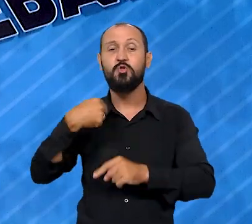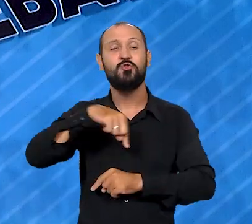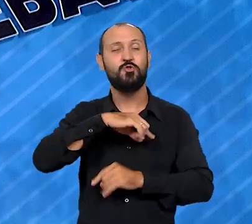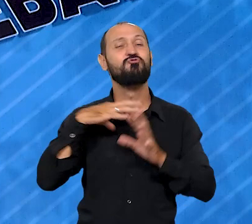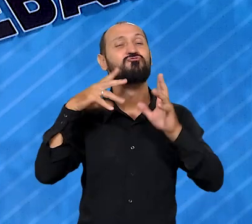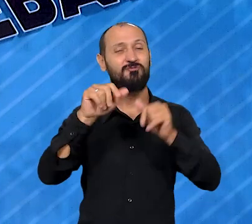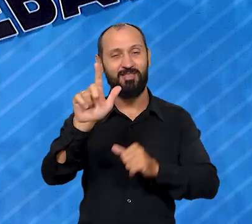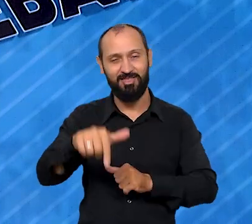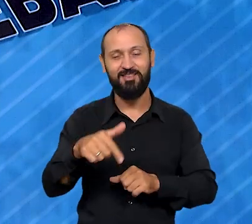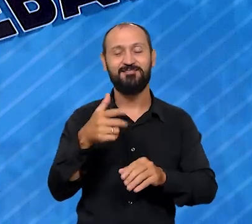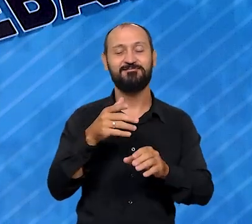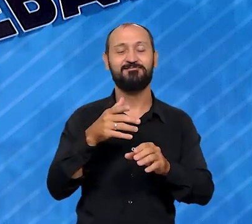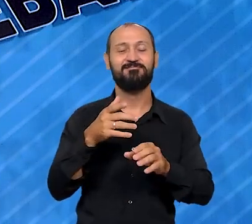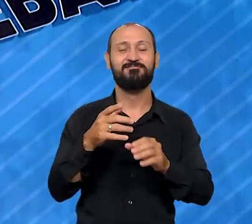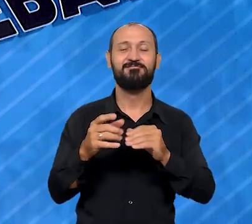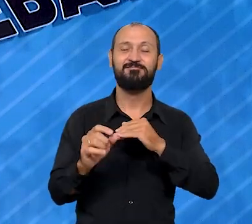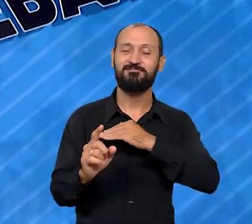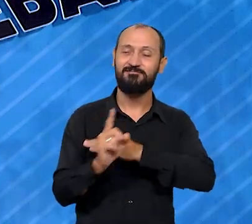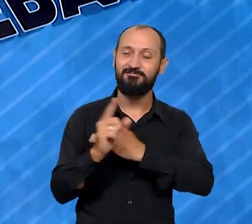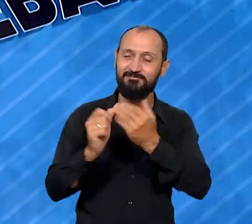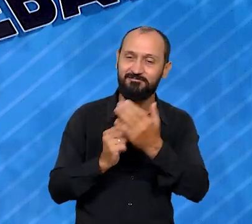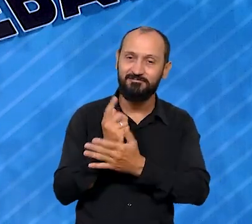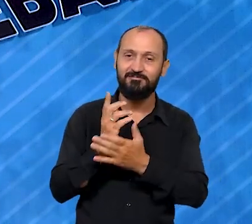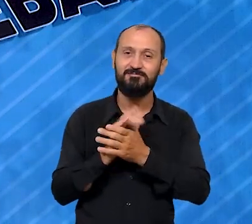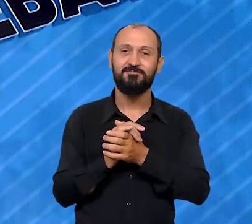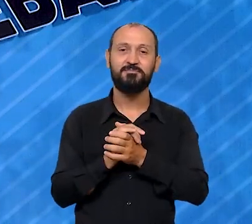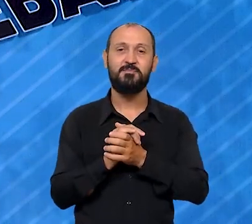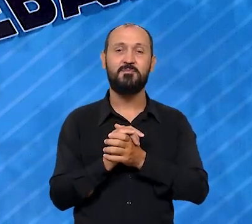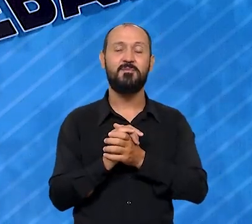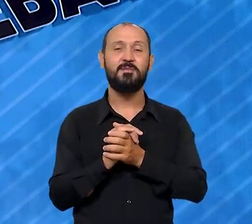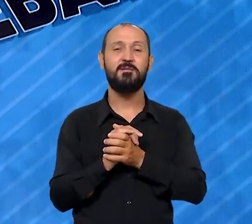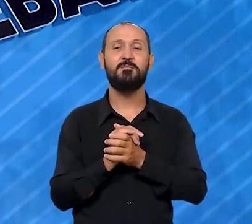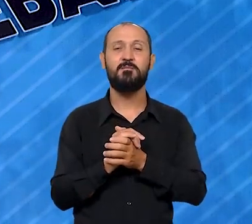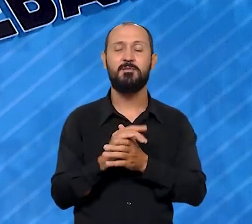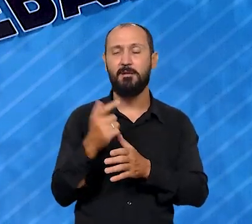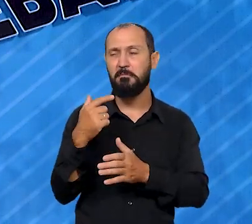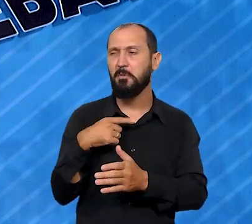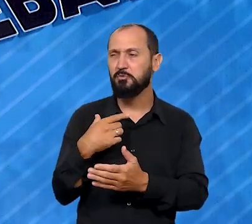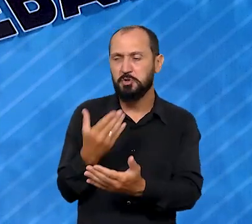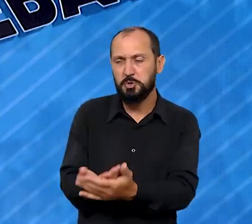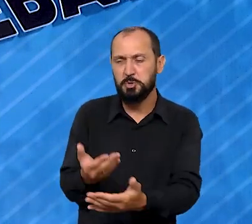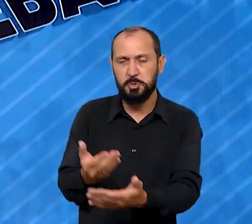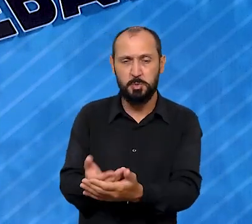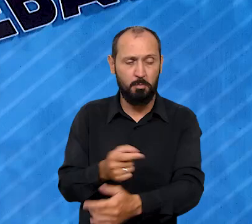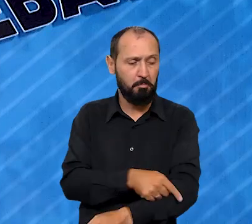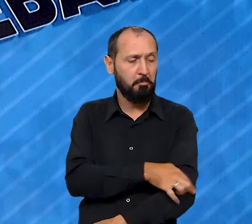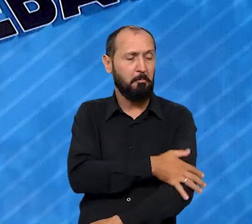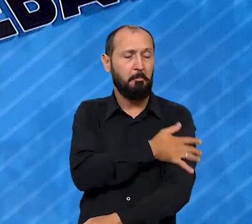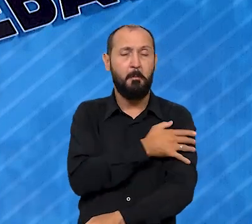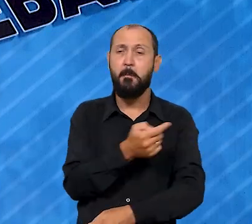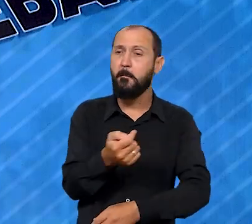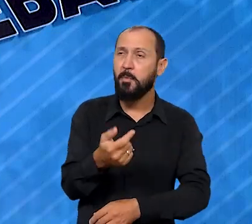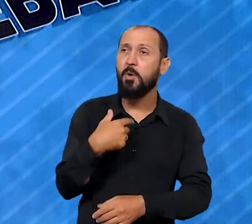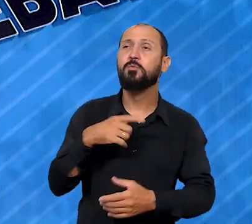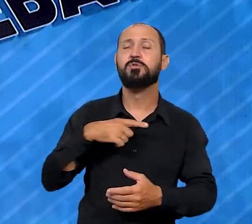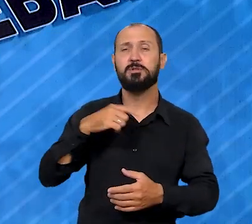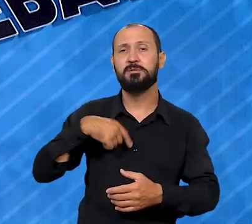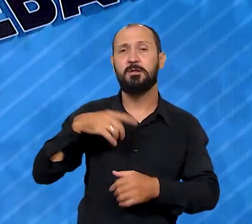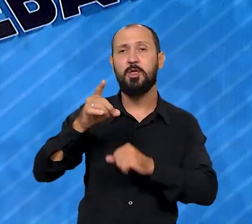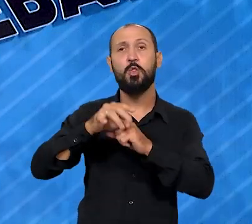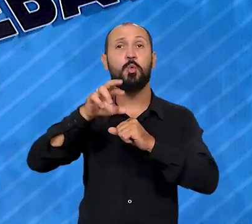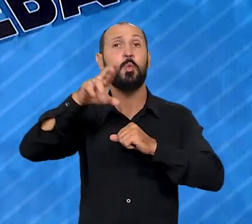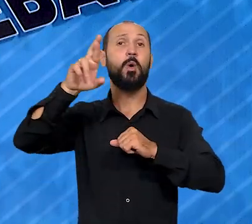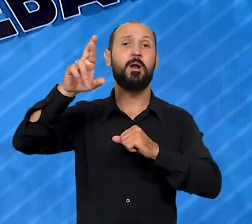todos os consumidores, porque todos nós somos consumidores, das pessoas com menos escolaridade para as que